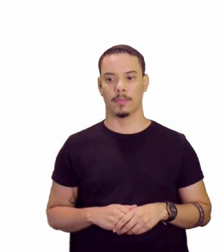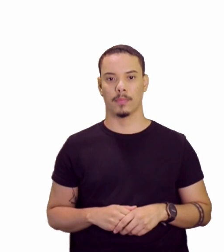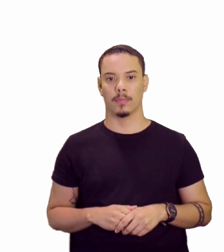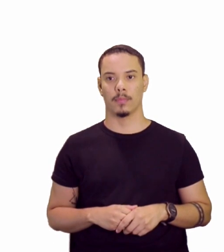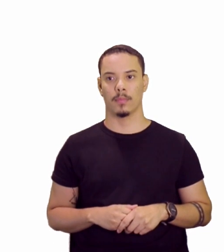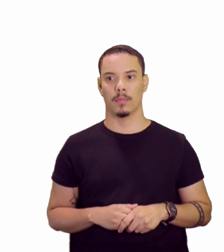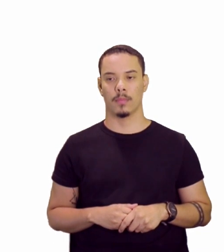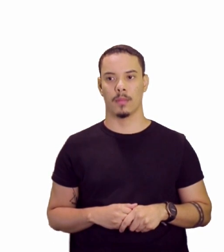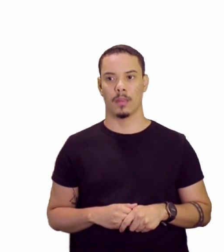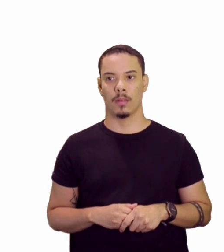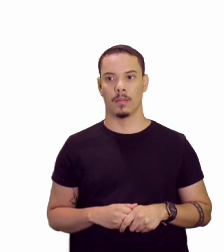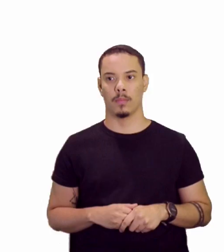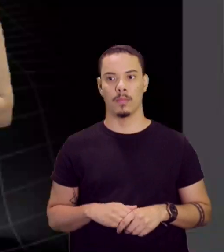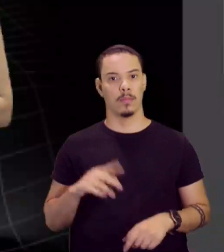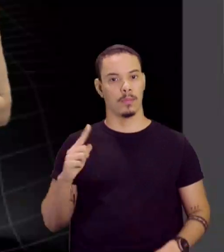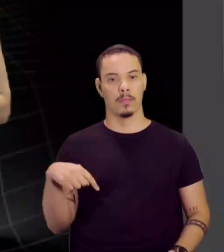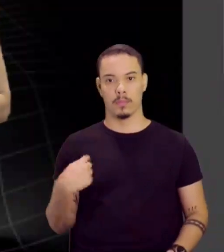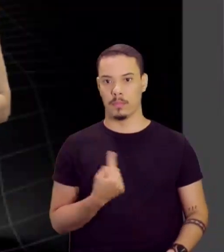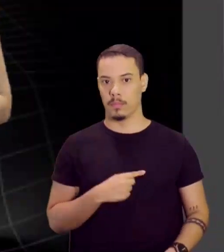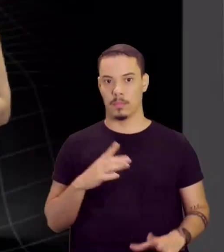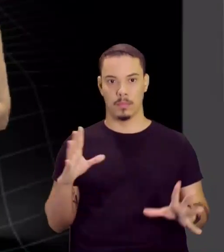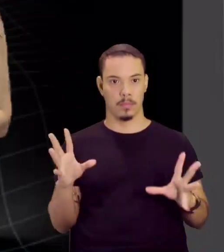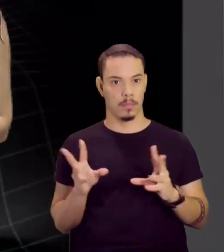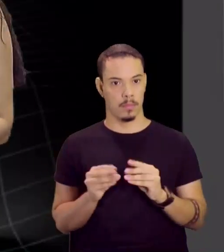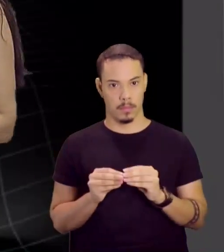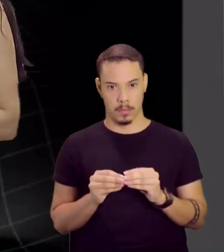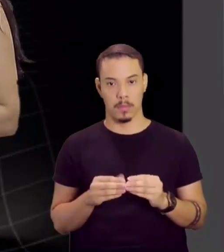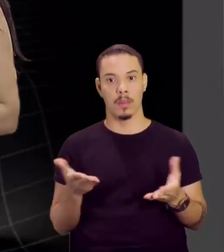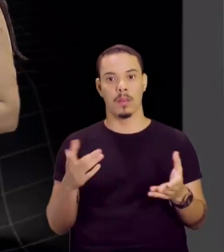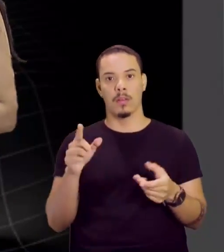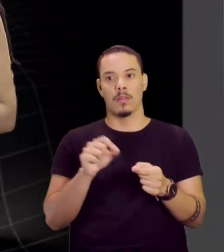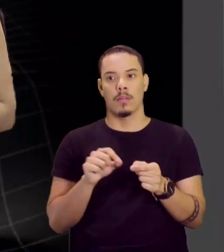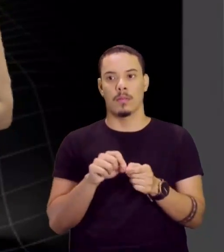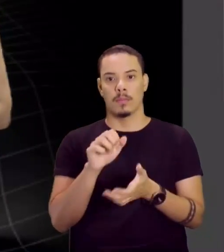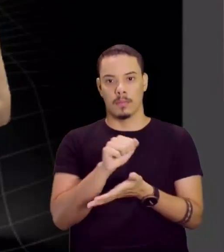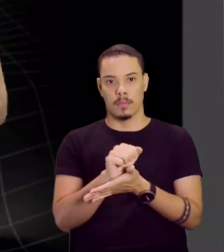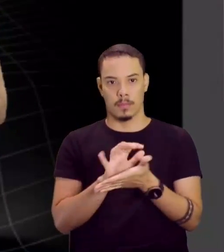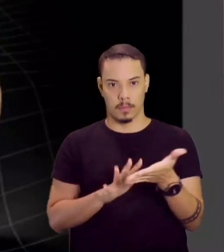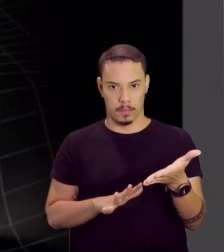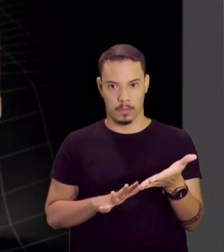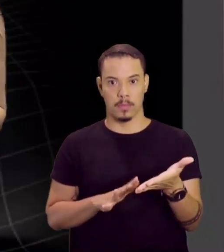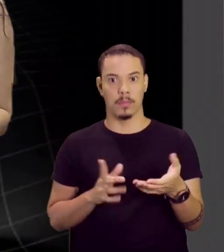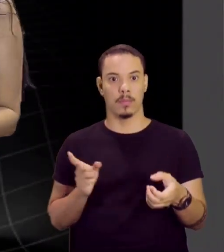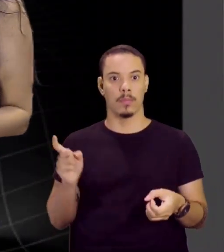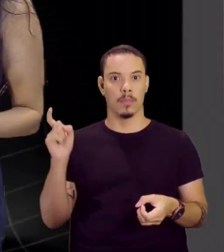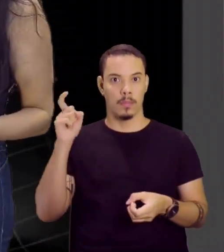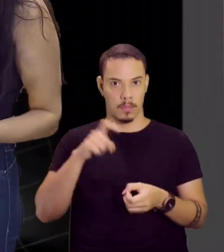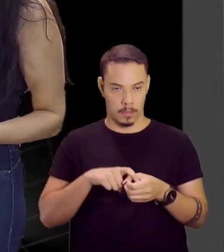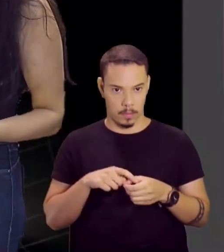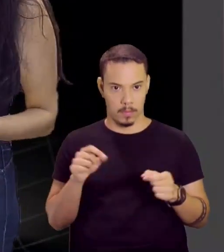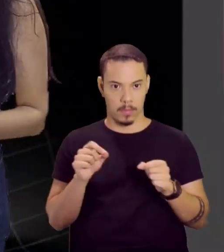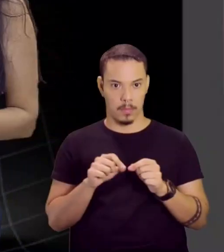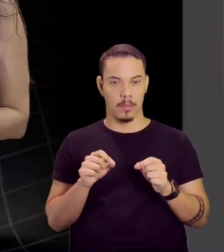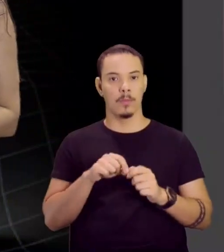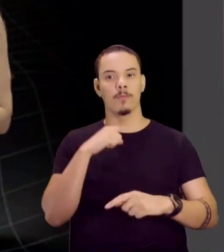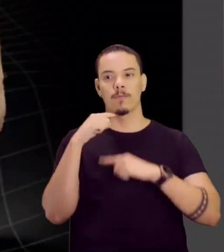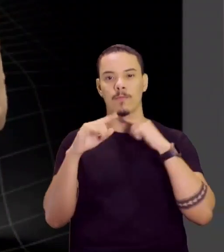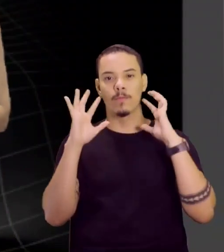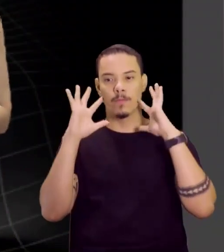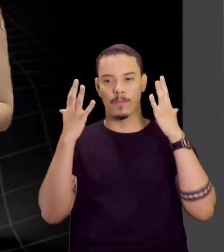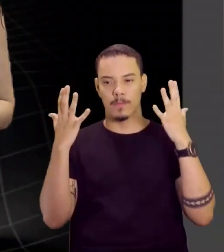Então, aí foi o nosso resumex, né, Décio? Isso. Eles vão lá agora fazer as atividades. E daqui a pouco nós voltamos Aí aí nós para tirar as voltamos